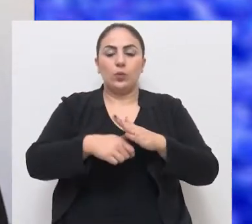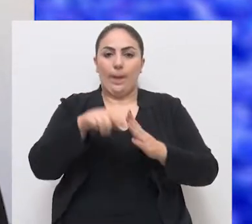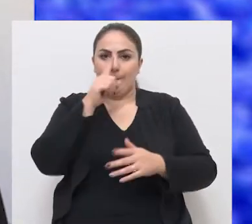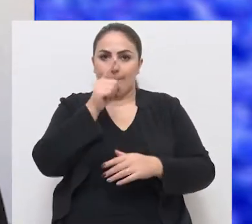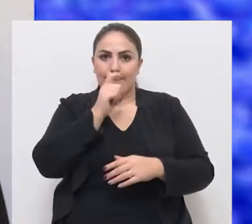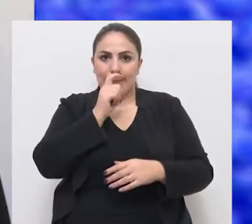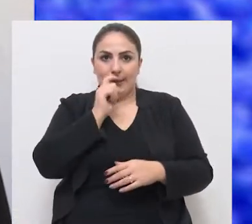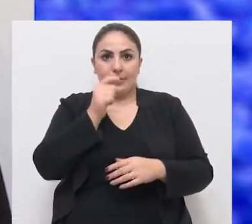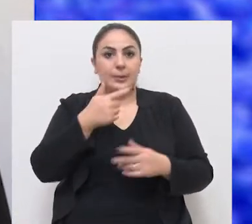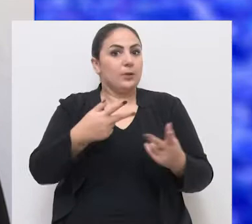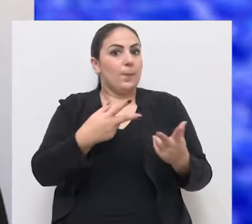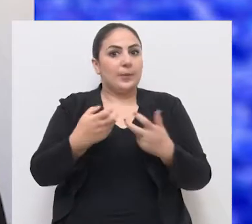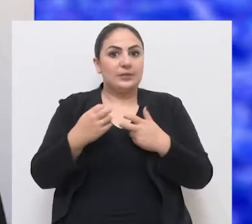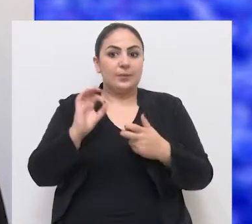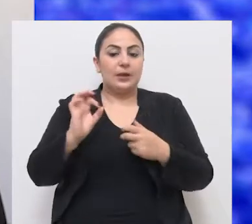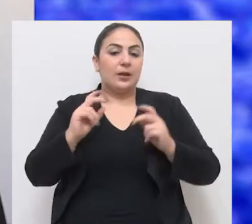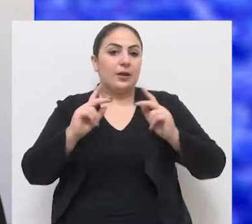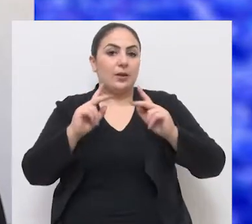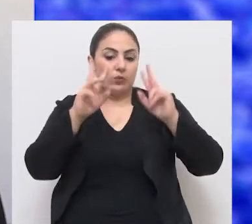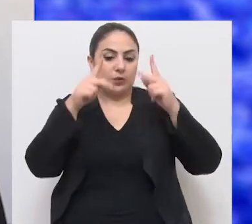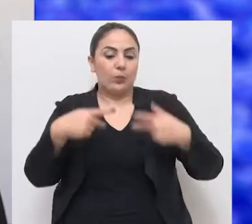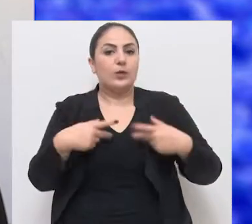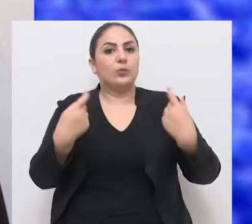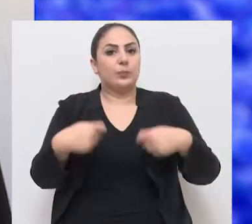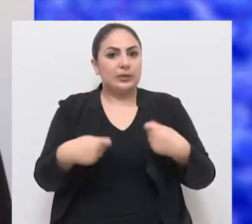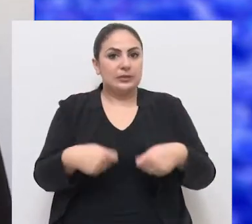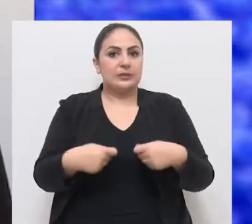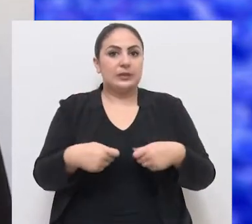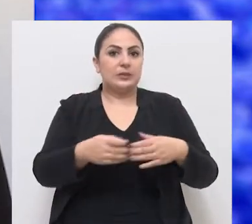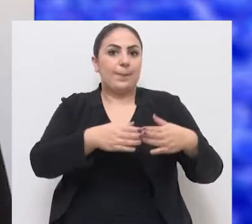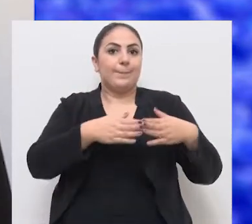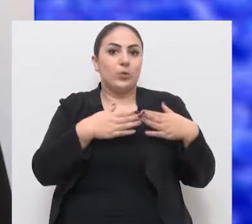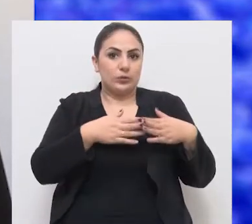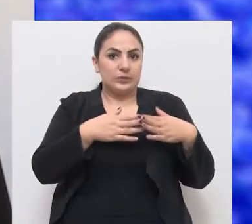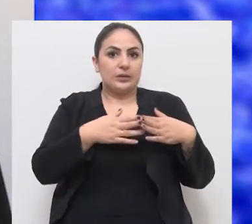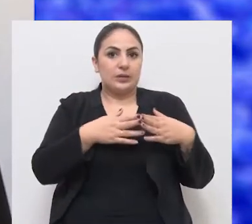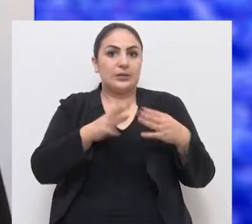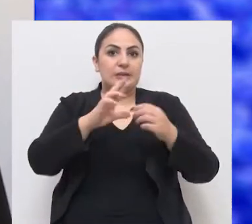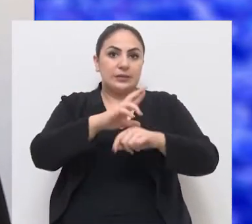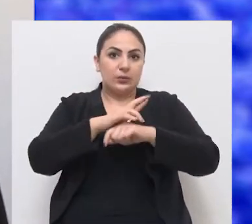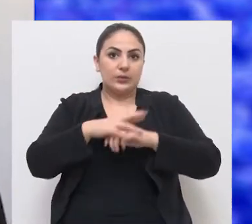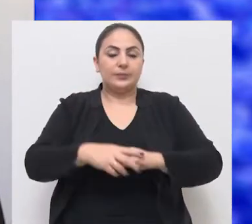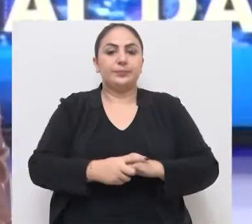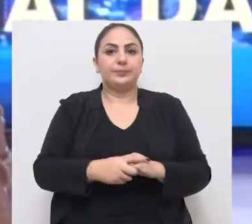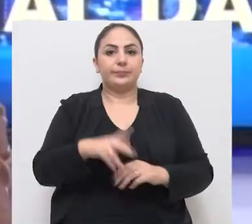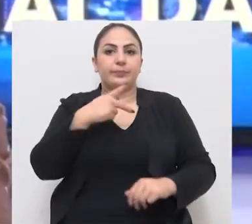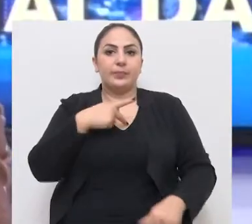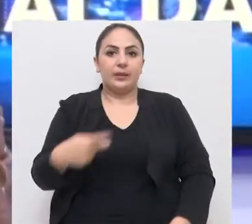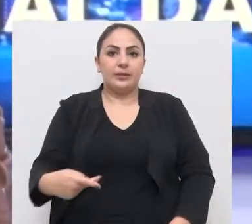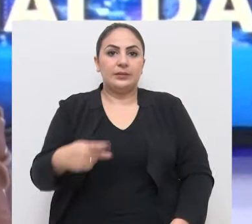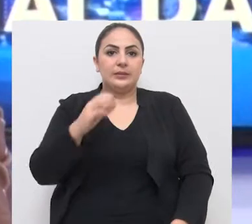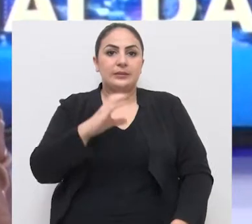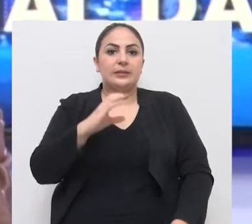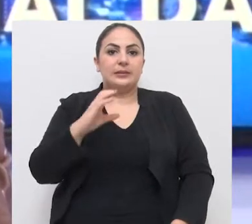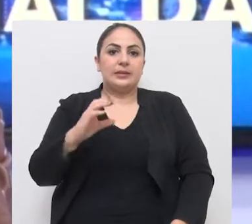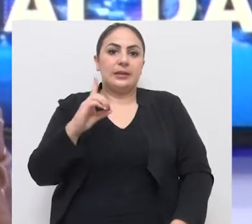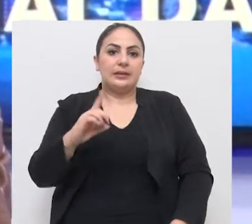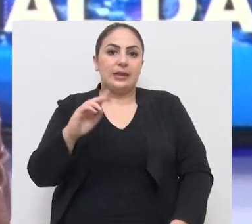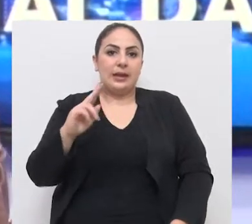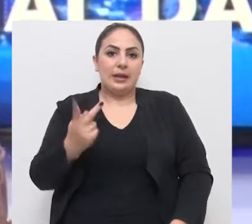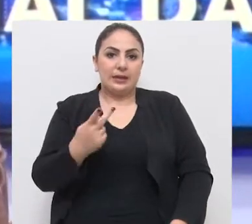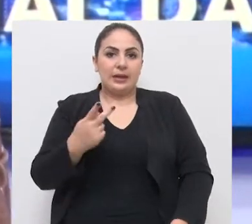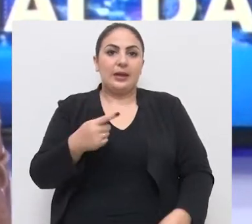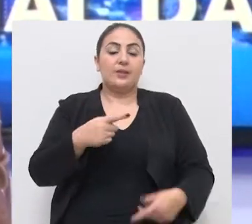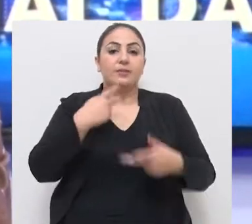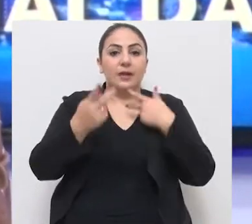e não percebem que o indivíduo, o ser humano, precisa dessa proteção, essa segurança. Presidente da